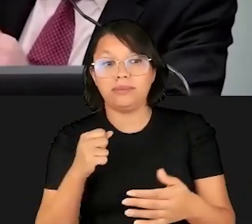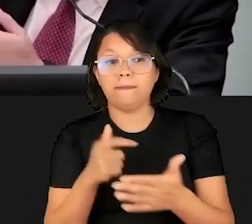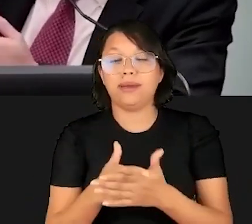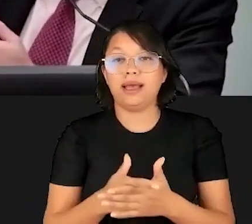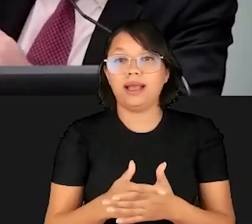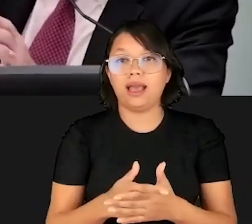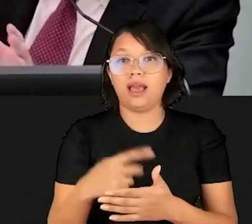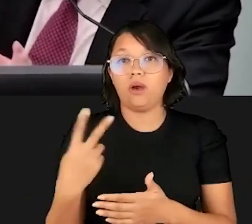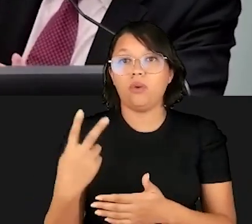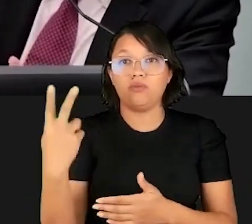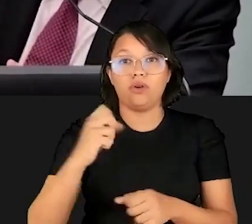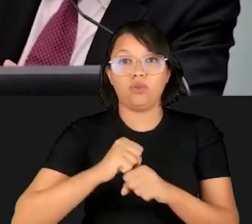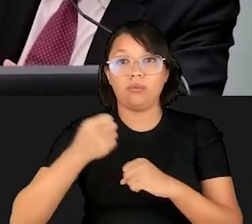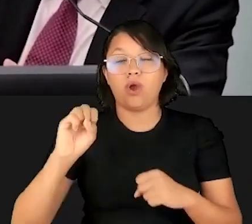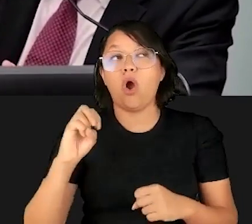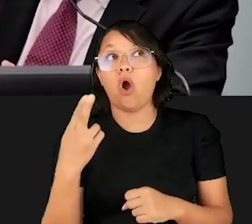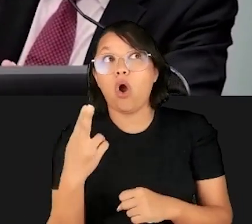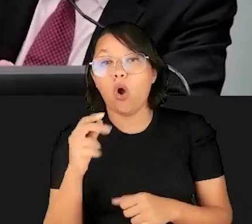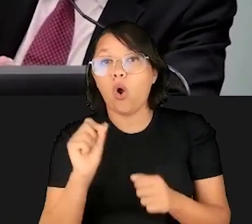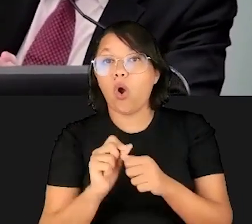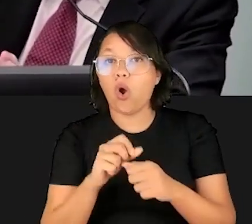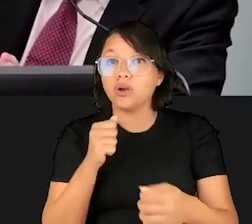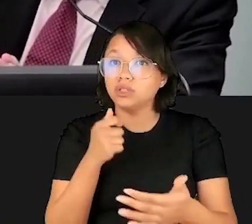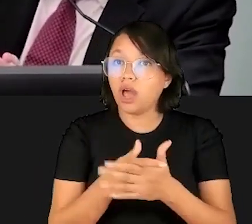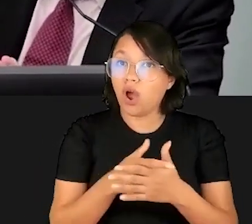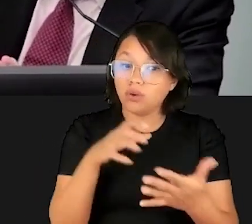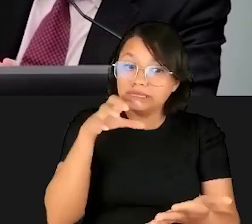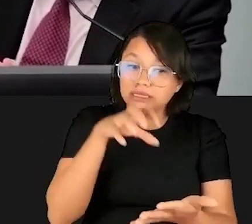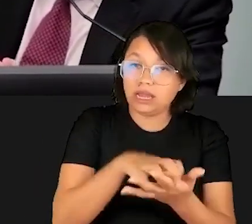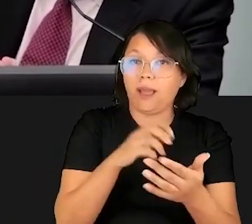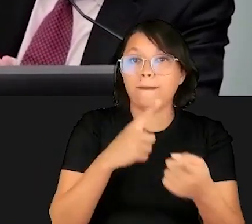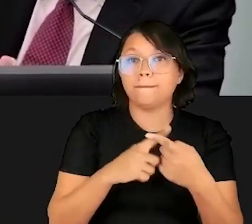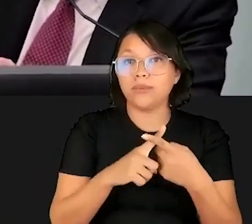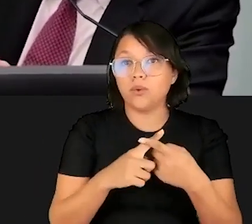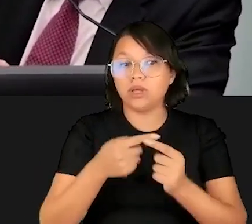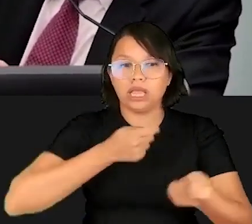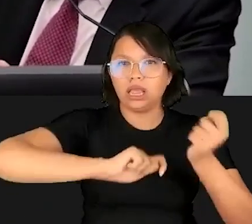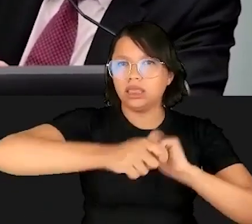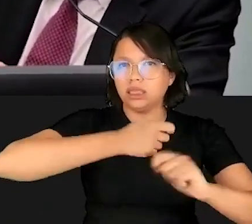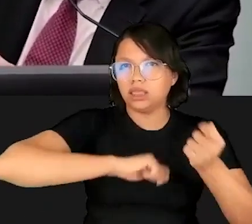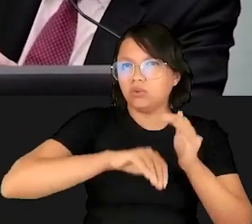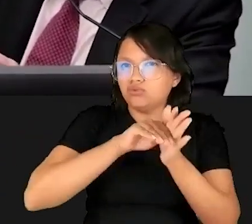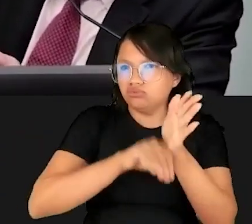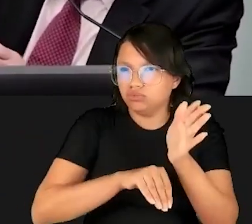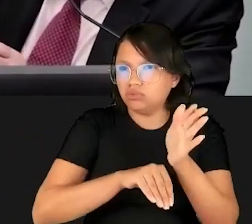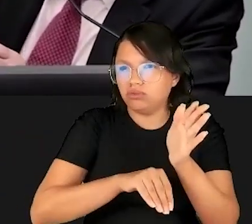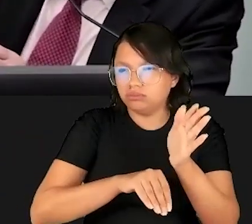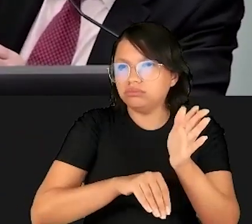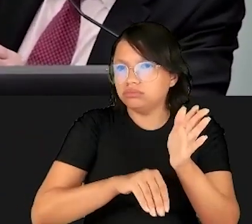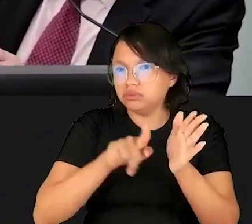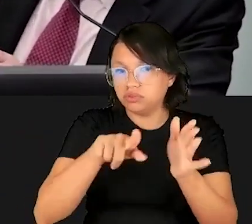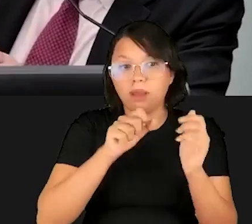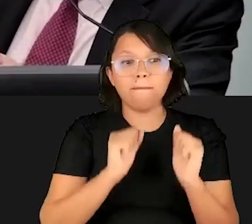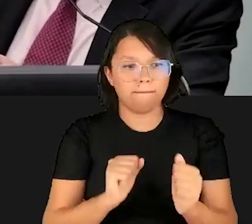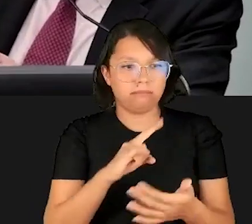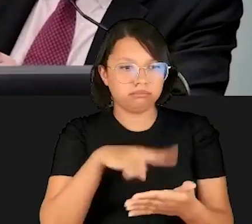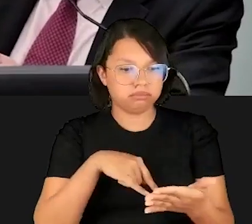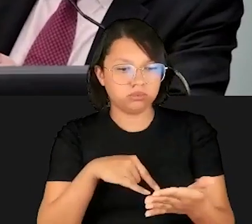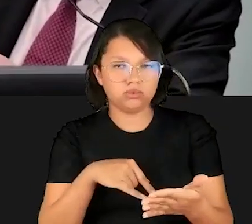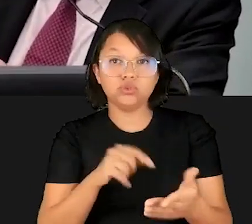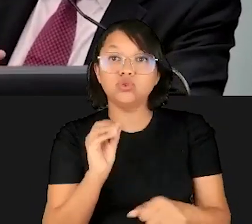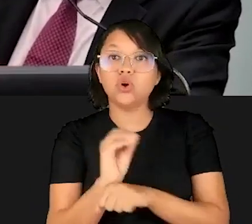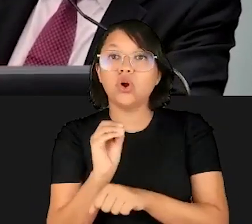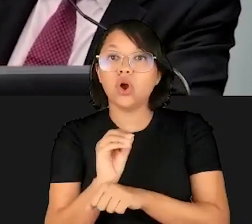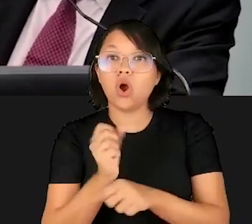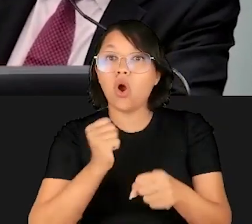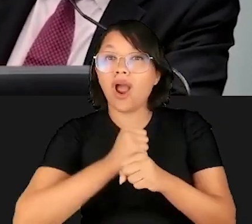ou, melhor ainda, faça a compra centralizada, que você negocia o seu desconto, e você autoriza tratamentos